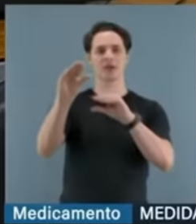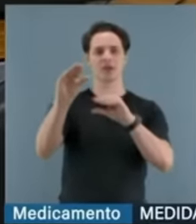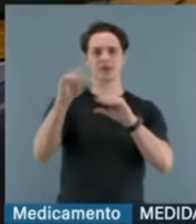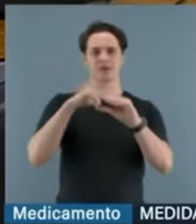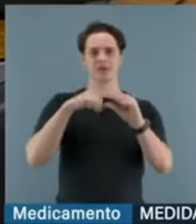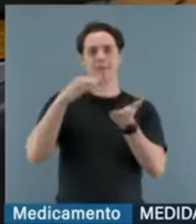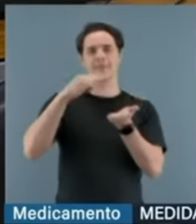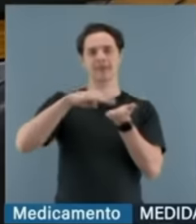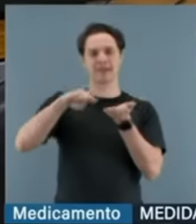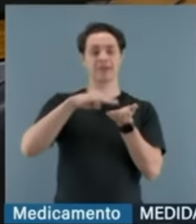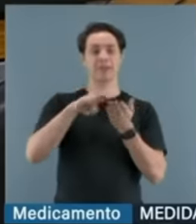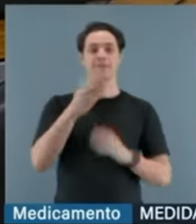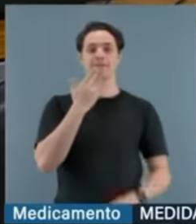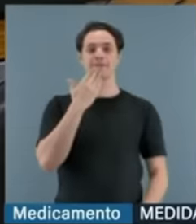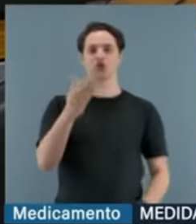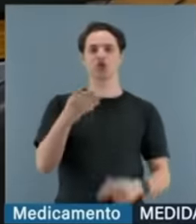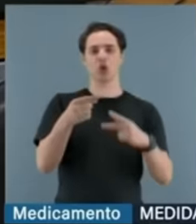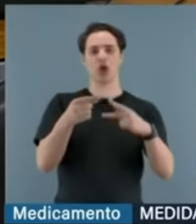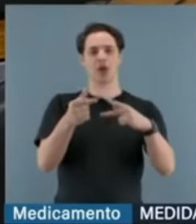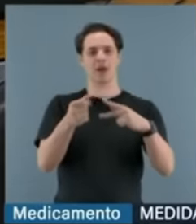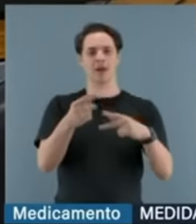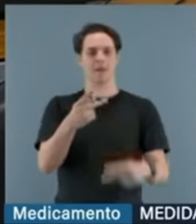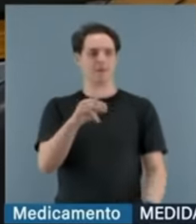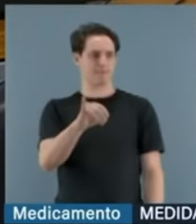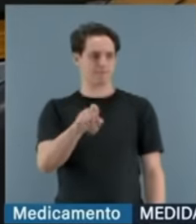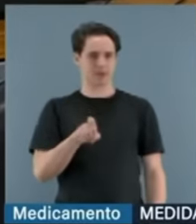Silvinei Vasques.